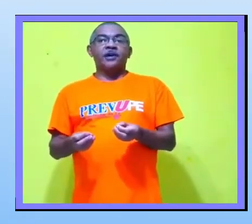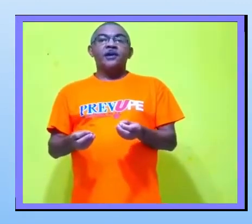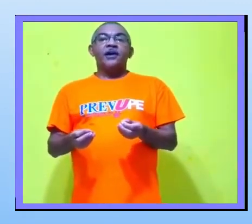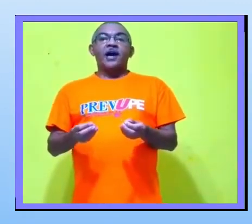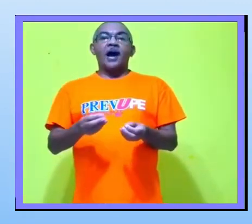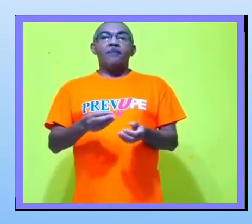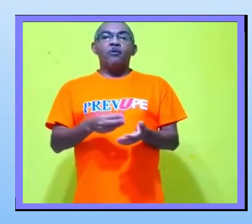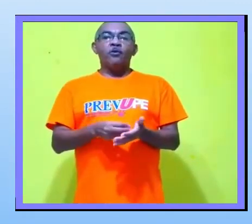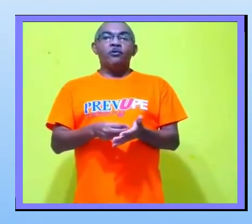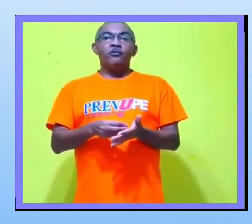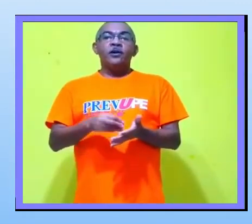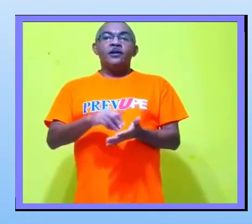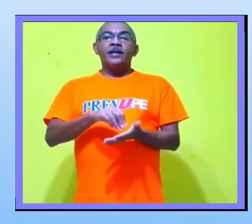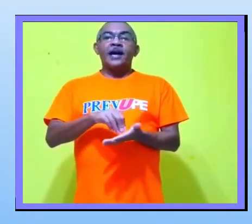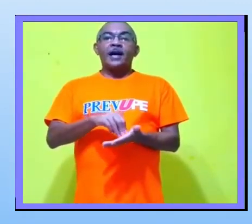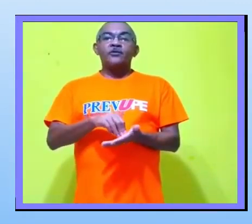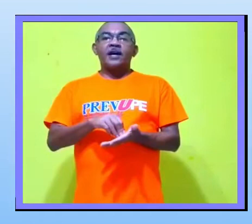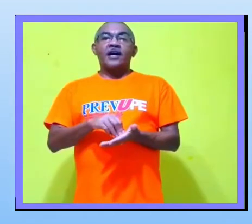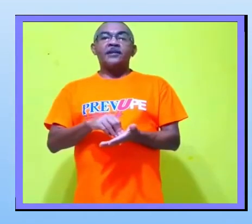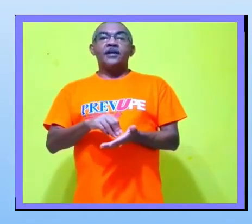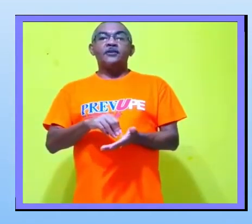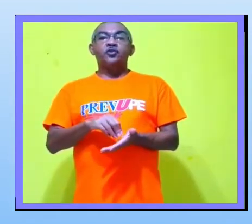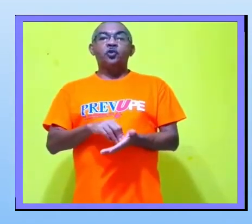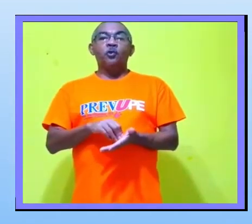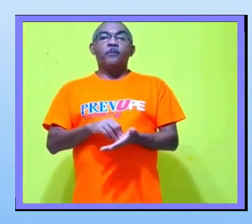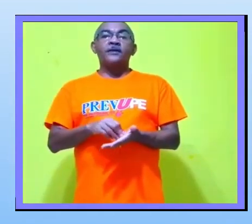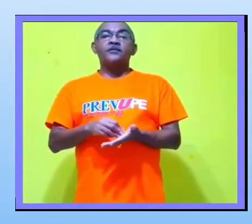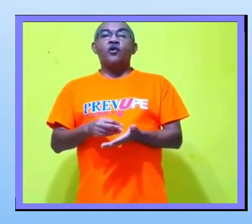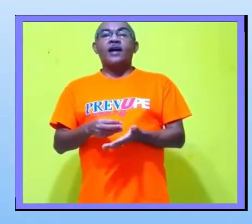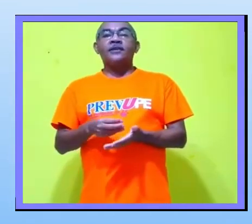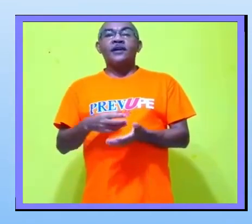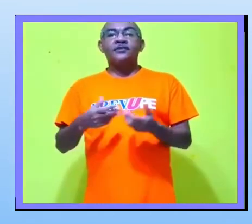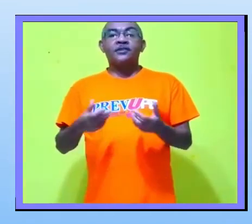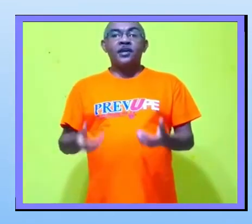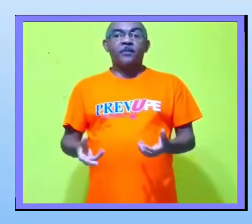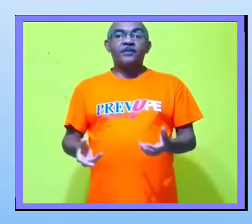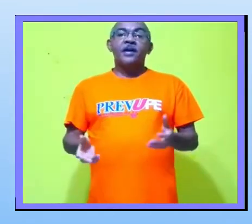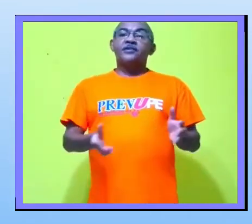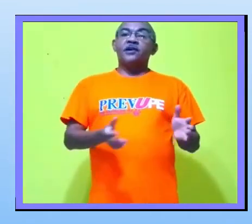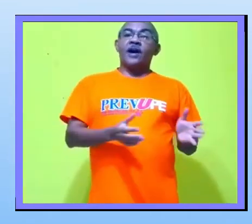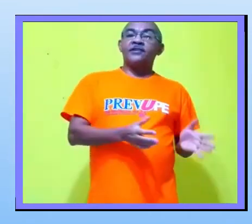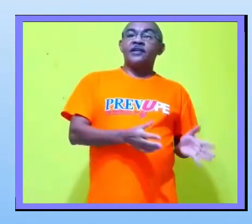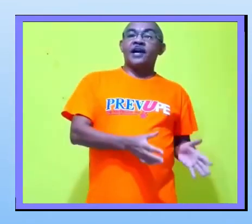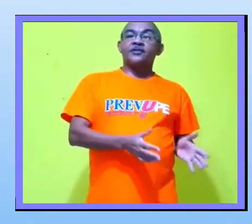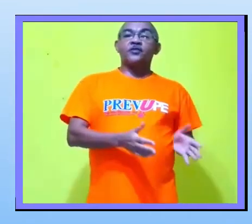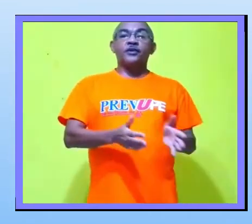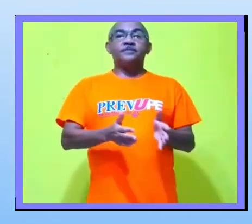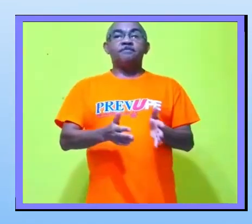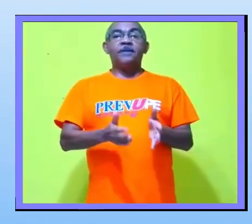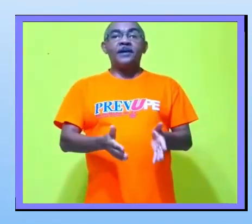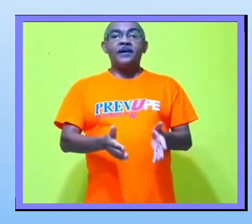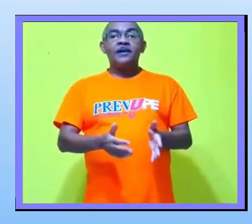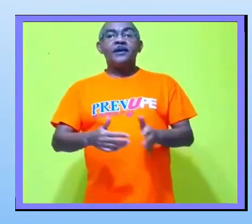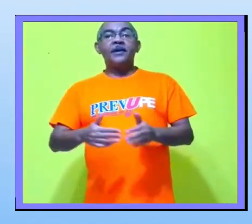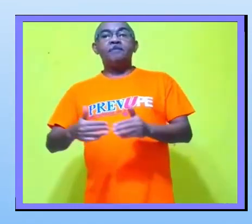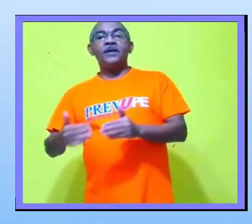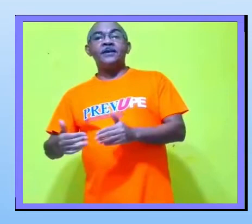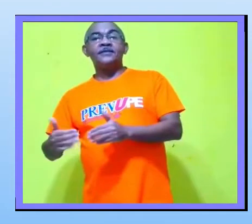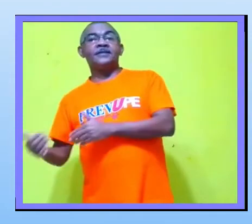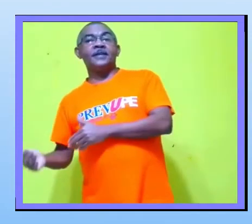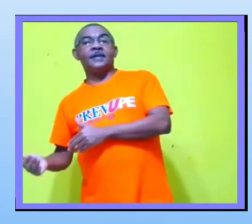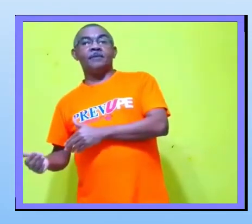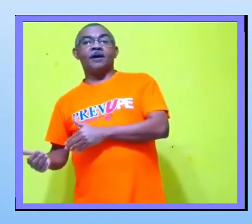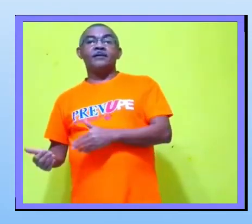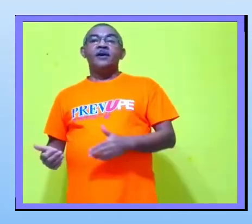apresentam o quê? Carbono ligados a cadeias duplas ou cadeias triplas. São as ligações pi e